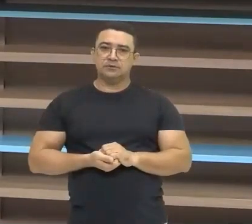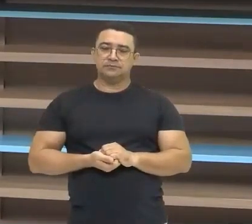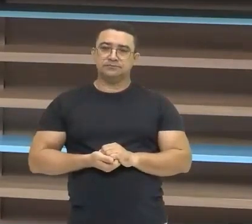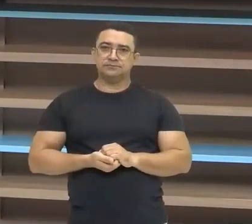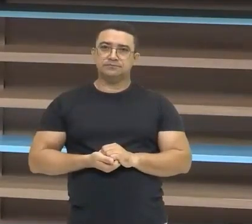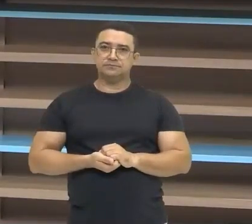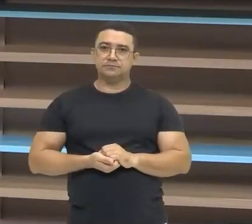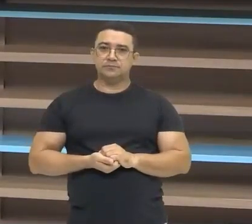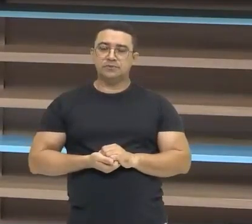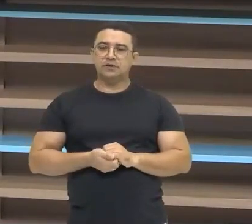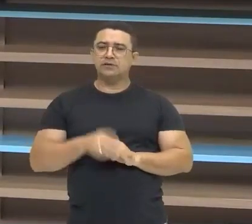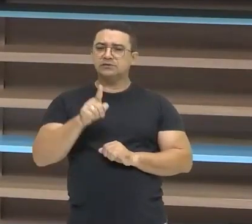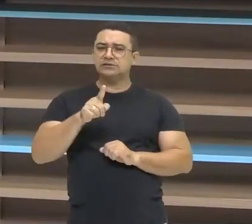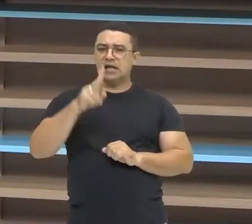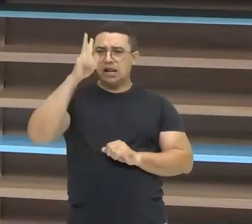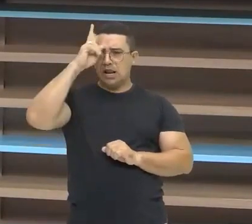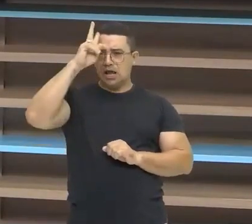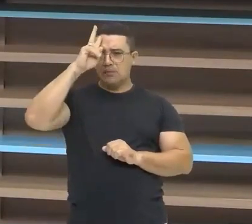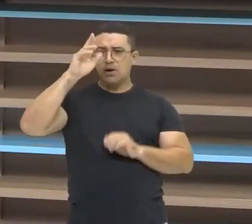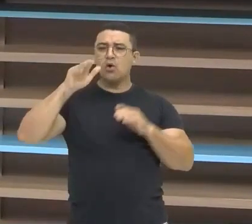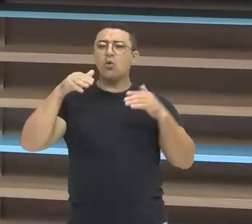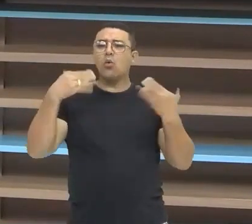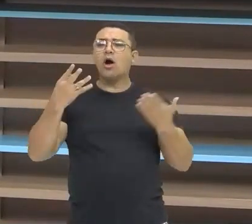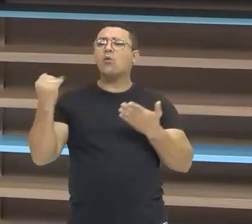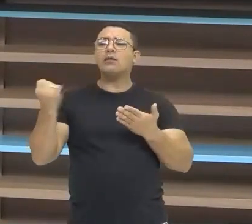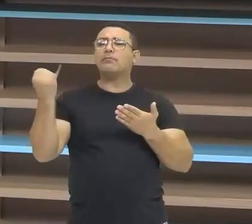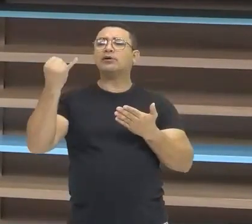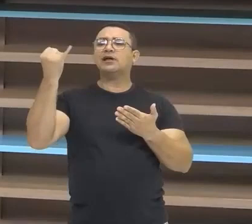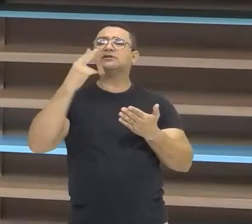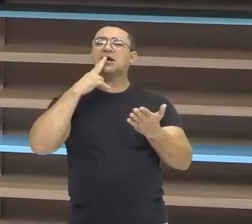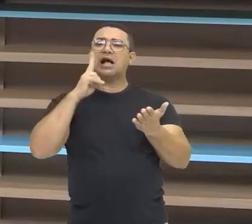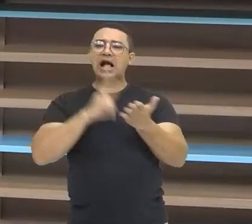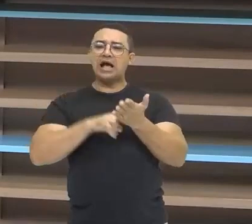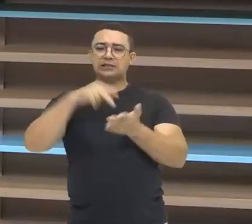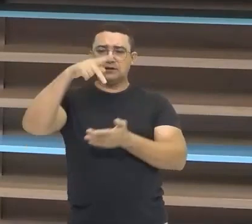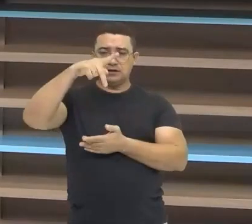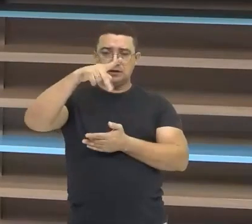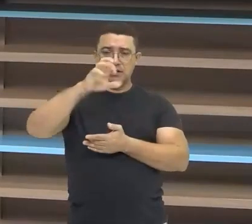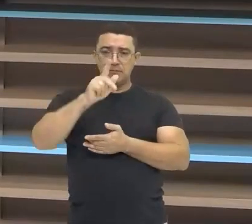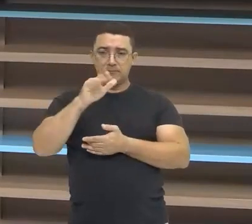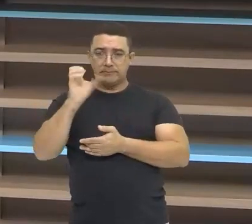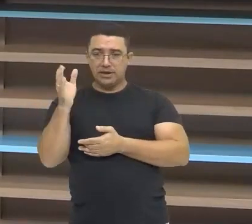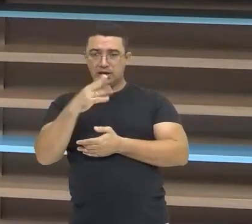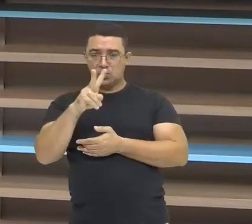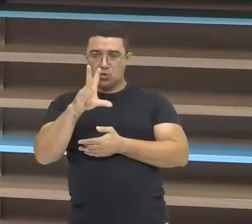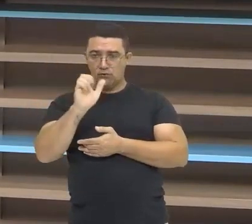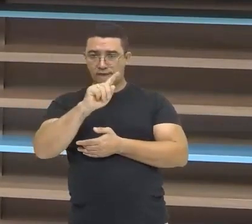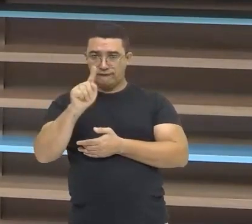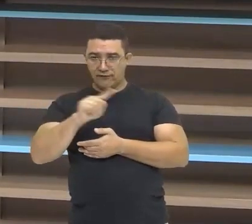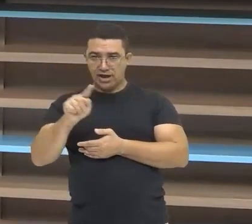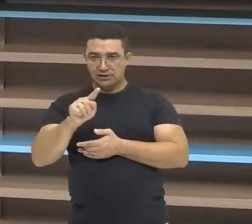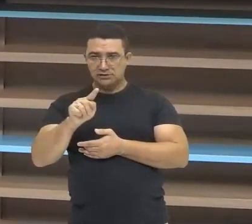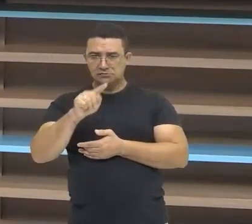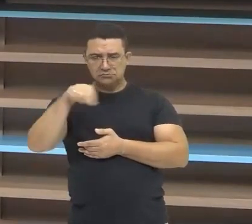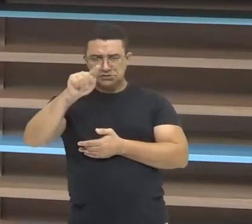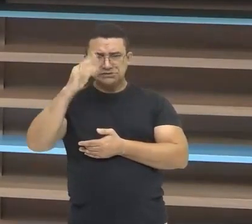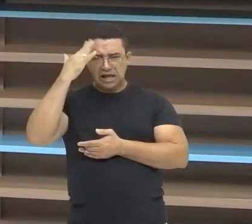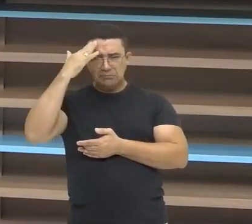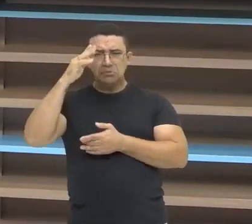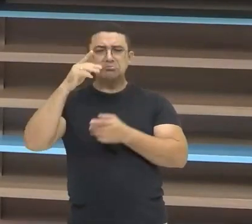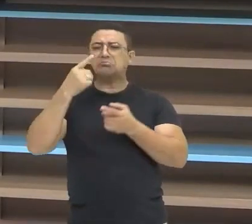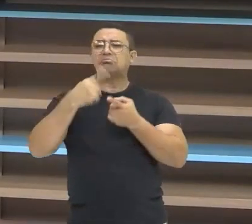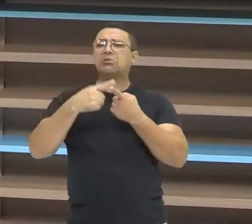Lembra qual é a importância da carta de Pero Vaz de Caminha? Qual é? Eu disse para você. Ela constitui